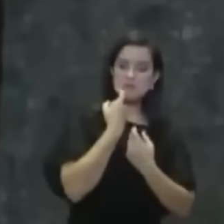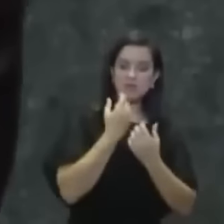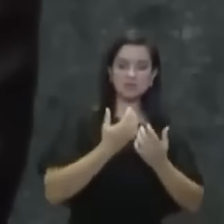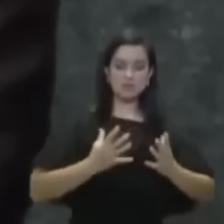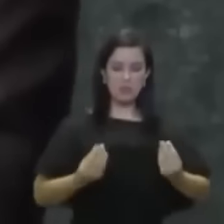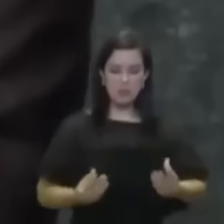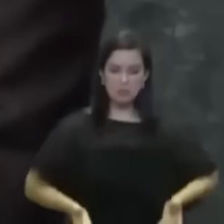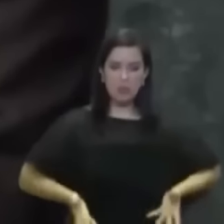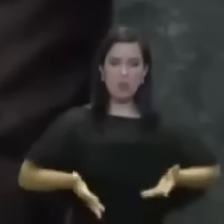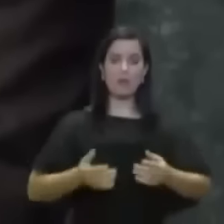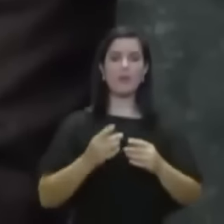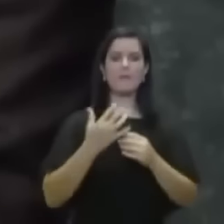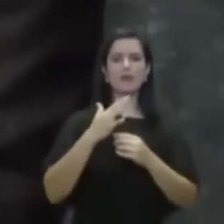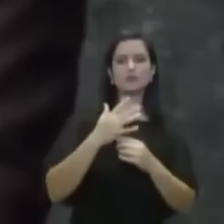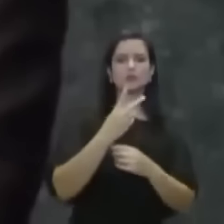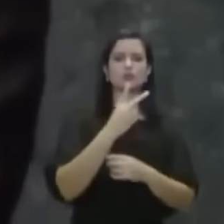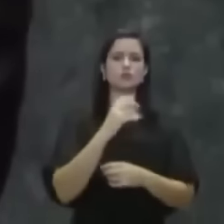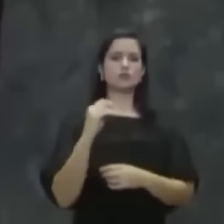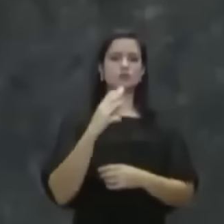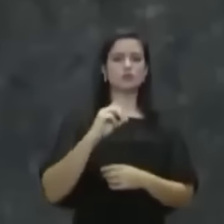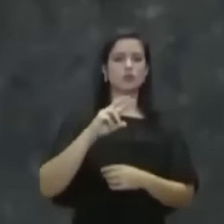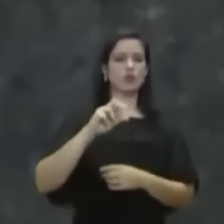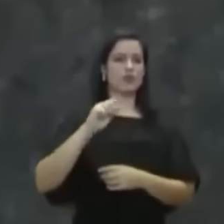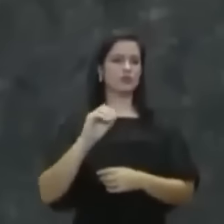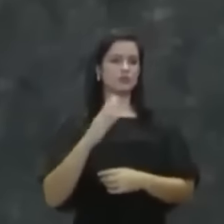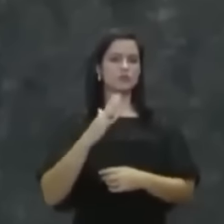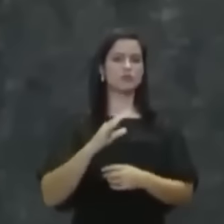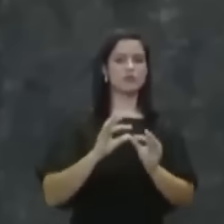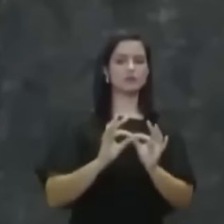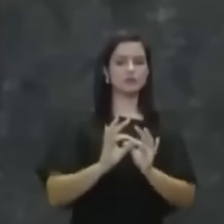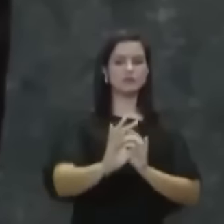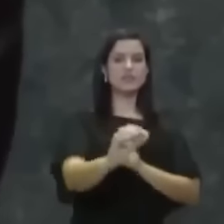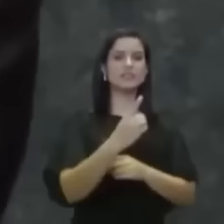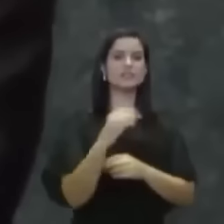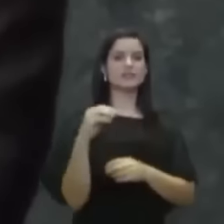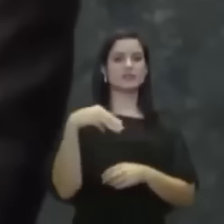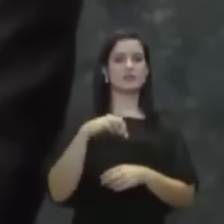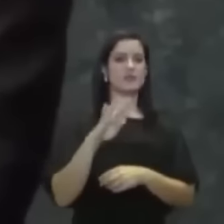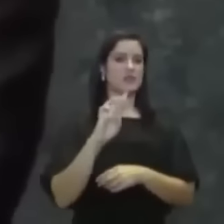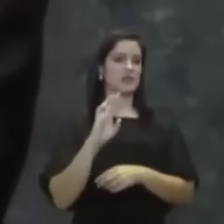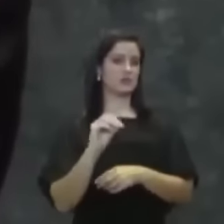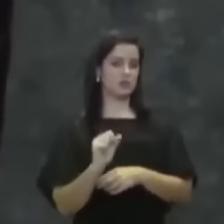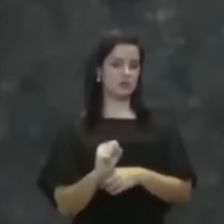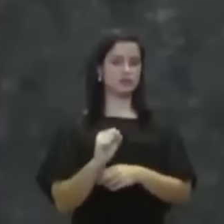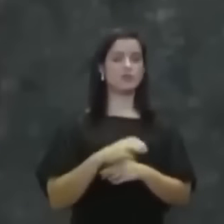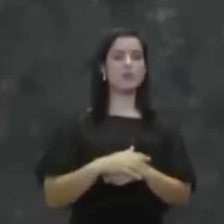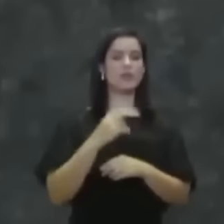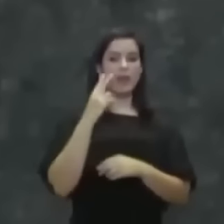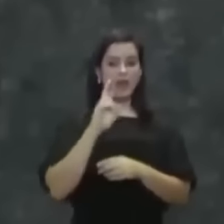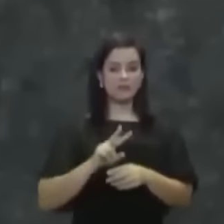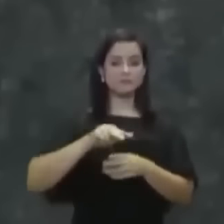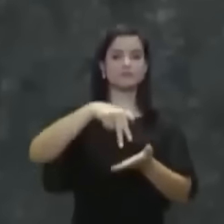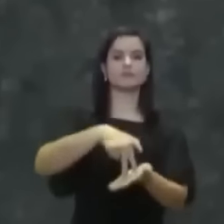da terra, senão quase 200 côvados, aproximadamente 100 metros. Ao saltarem em terra, viram ali umas brasas,